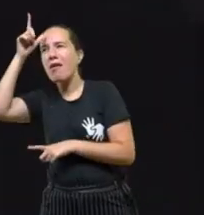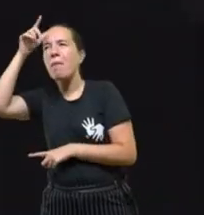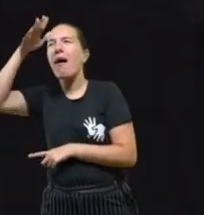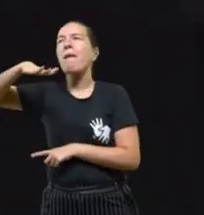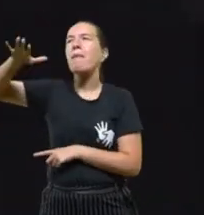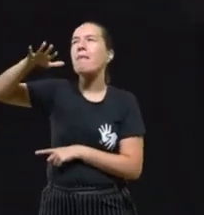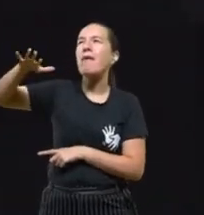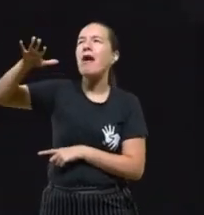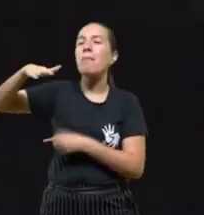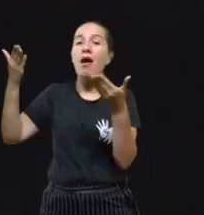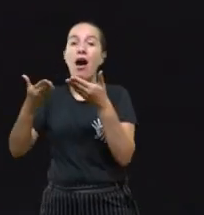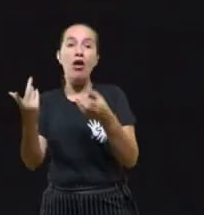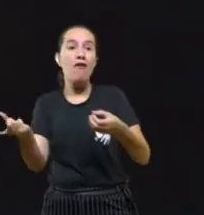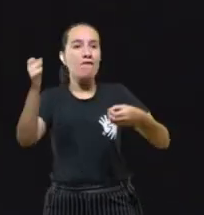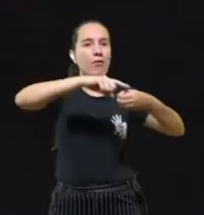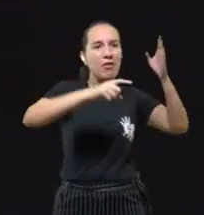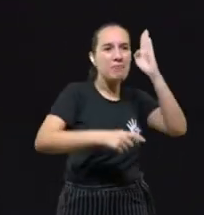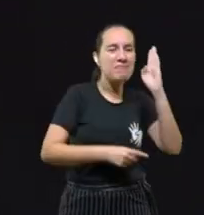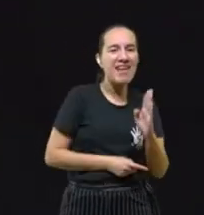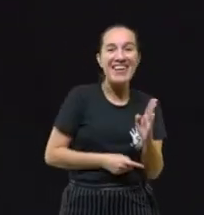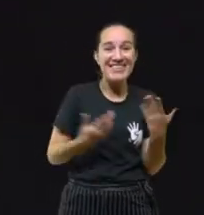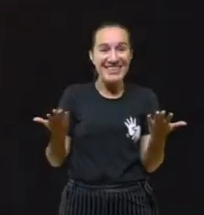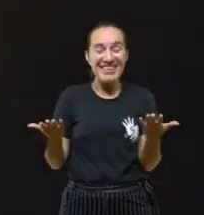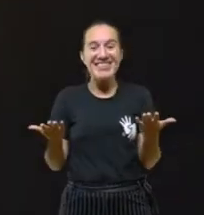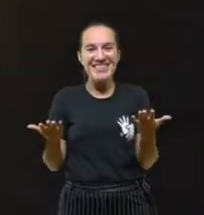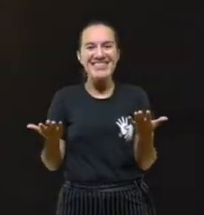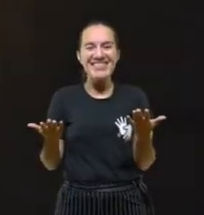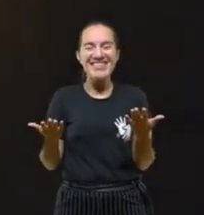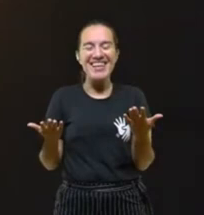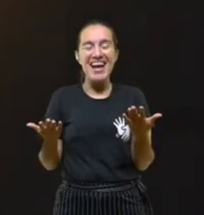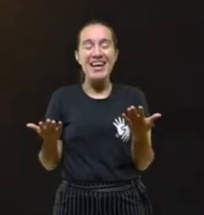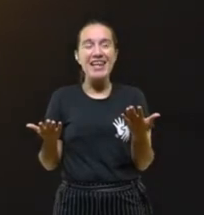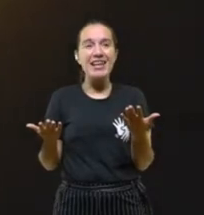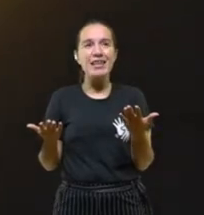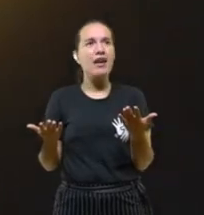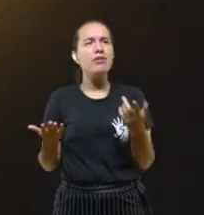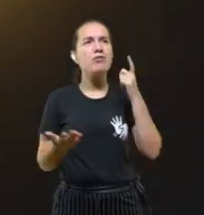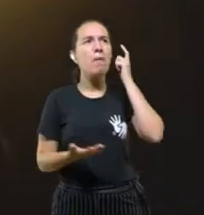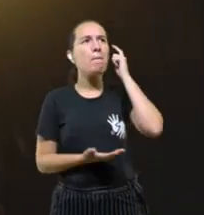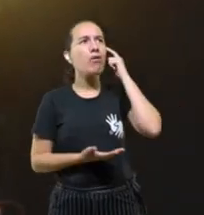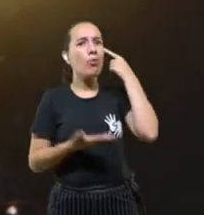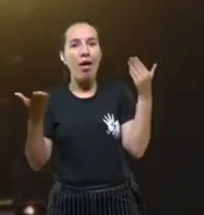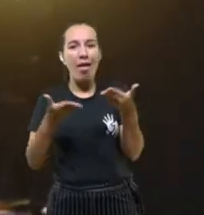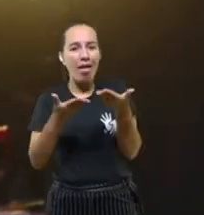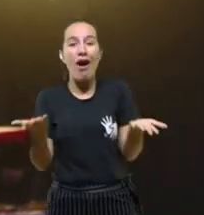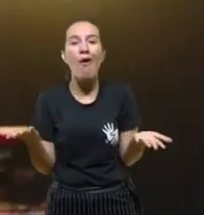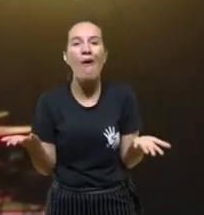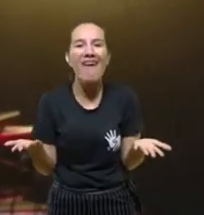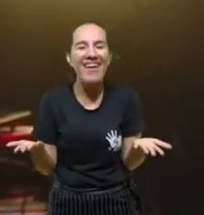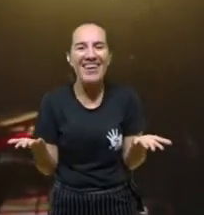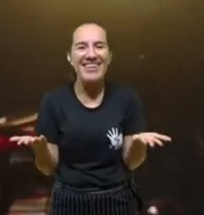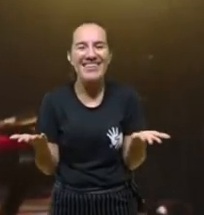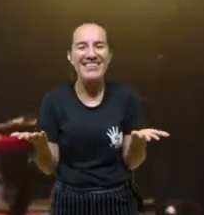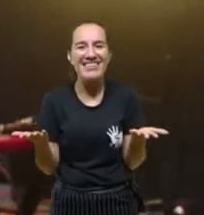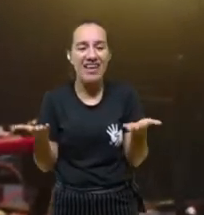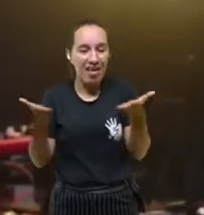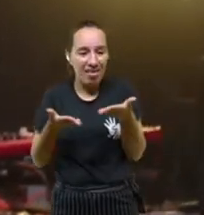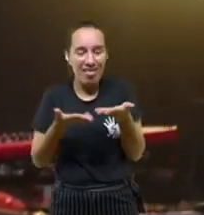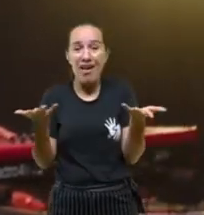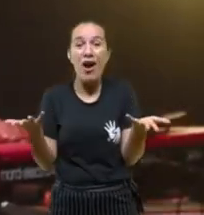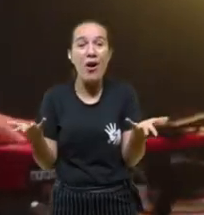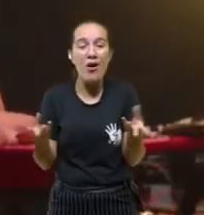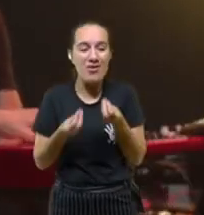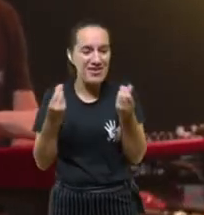que, e agora? Alguém já sabe o que eu estou falando? E